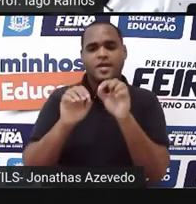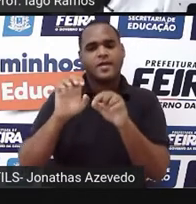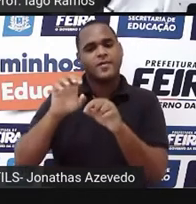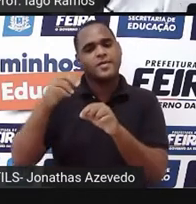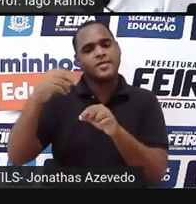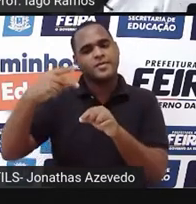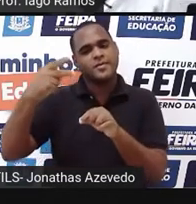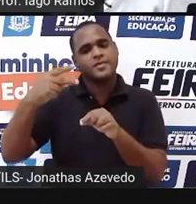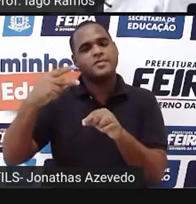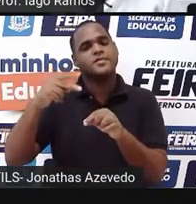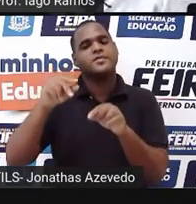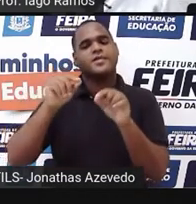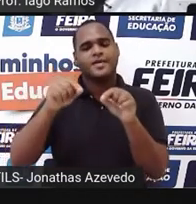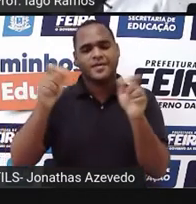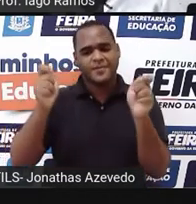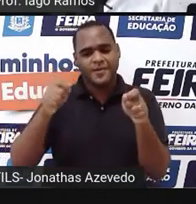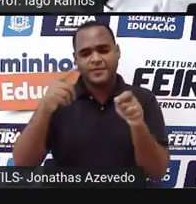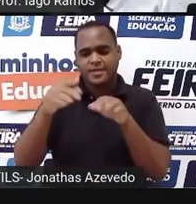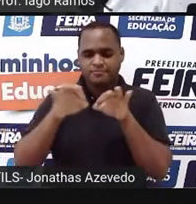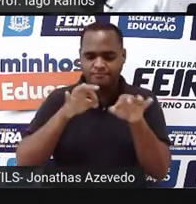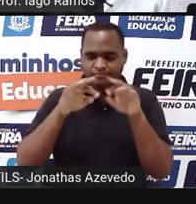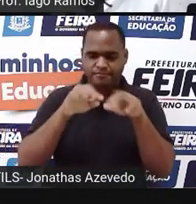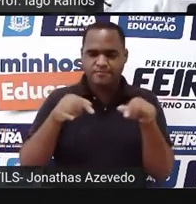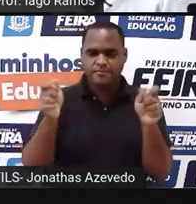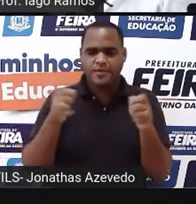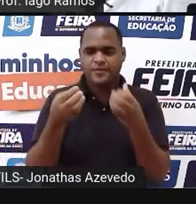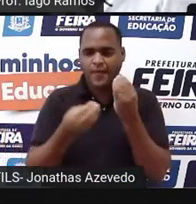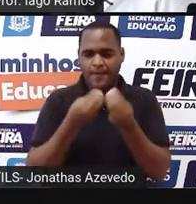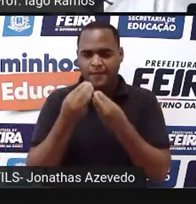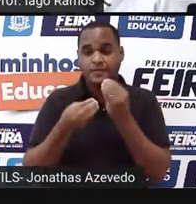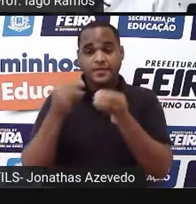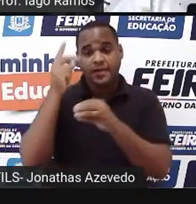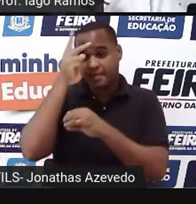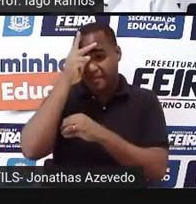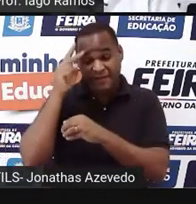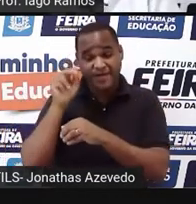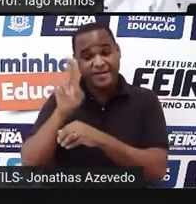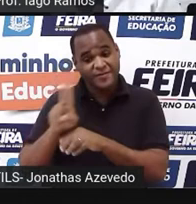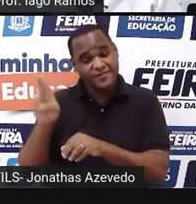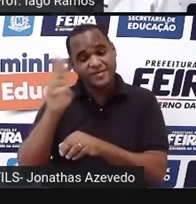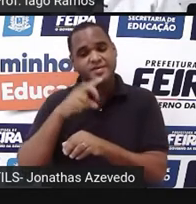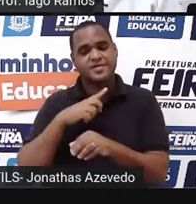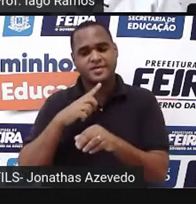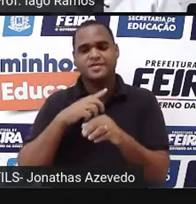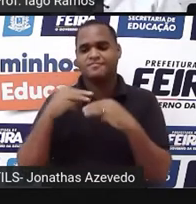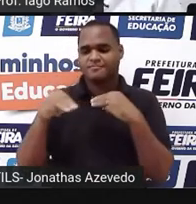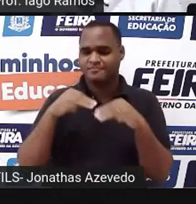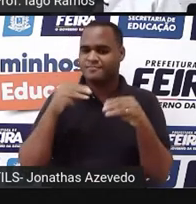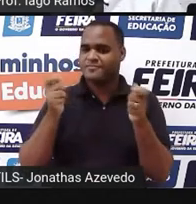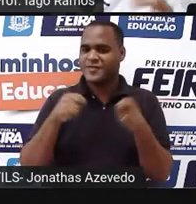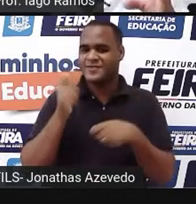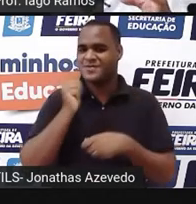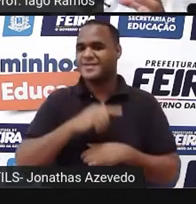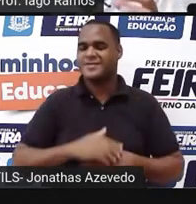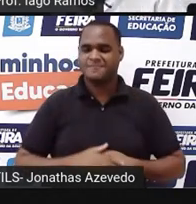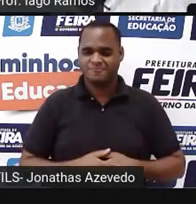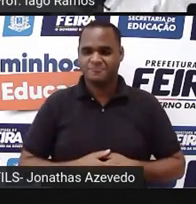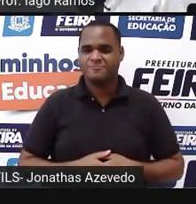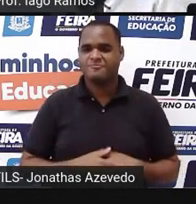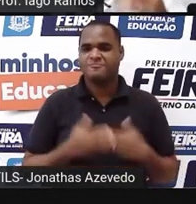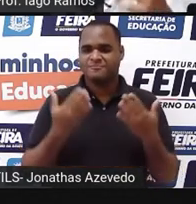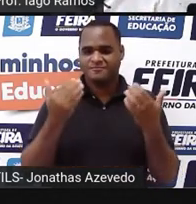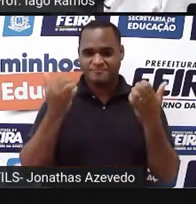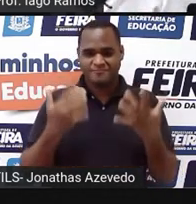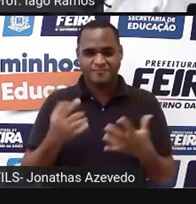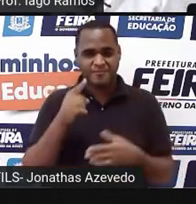segundo grau e como resolvê-las, né, essas pessoas usam esse método, tá bom? Então, vem